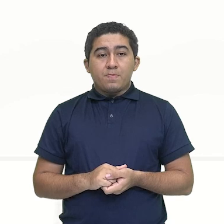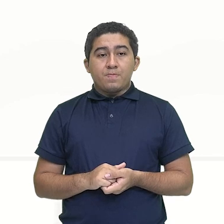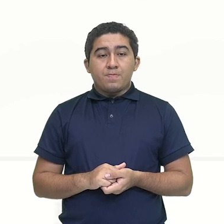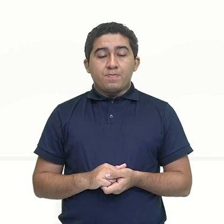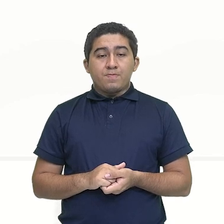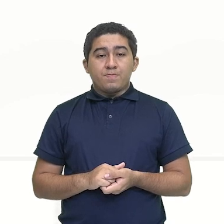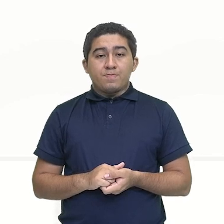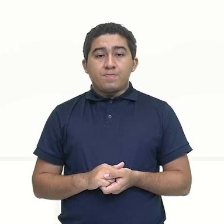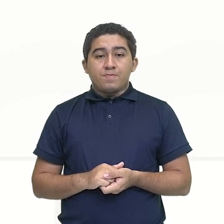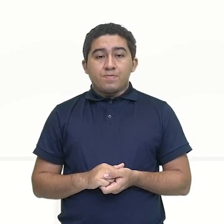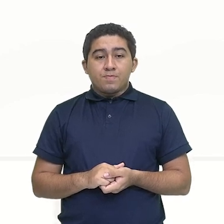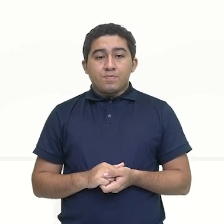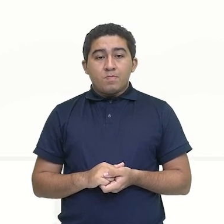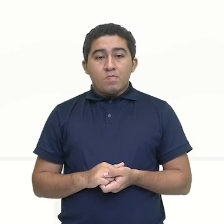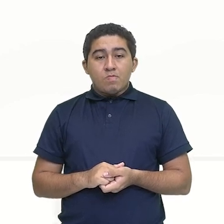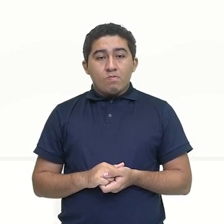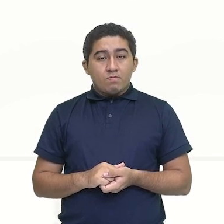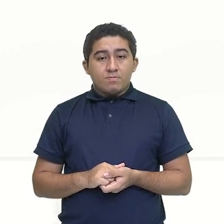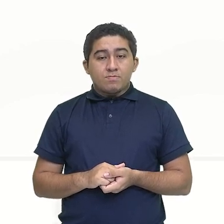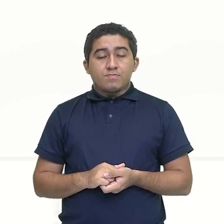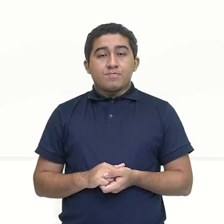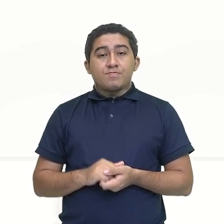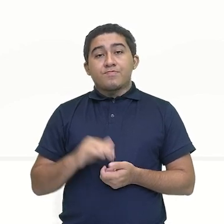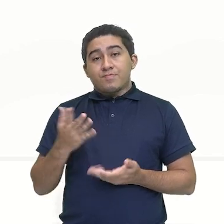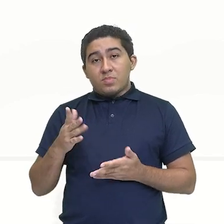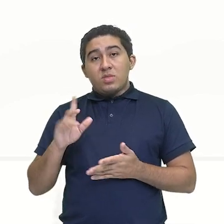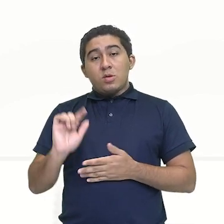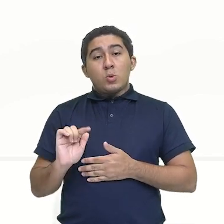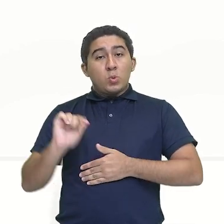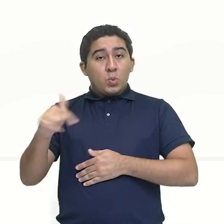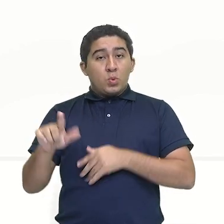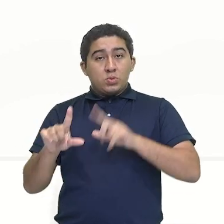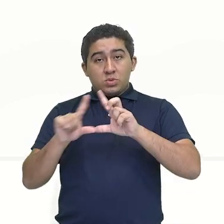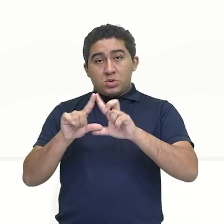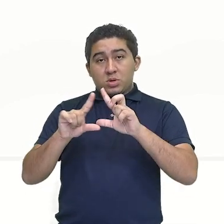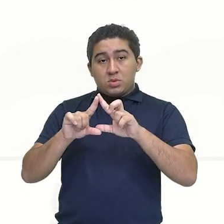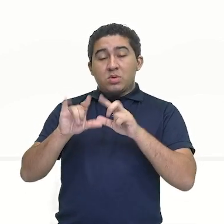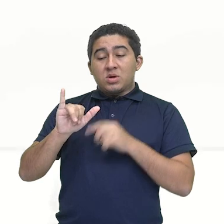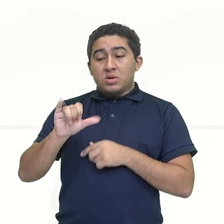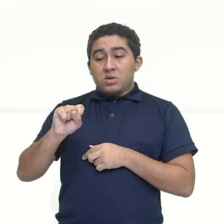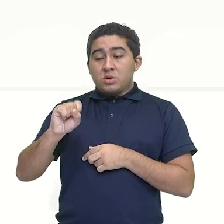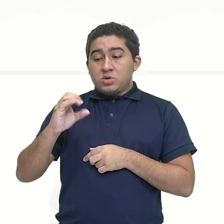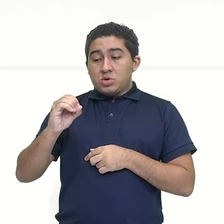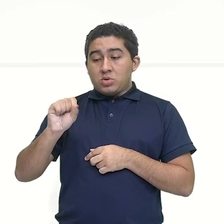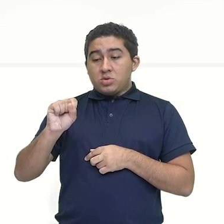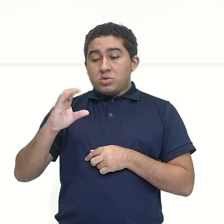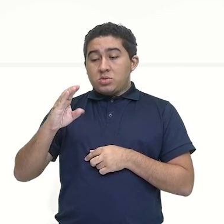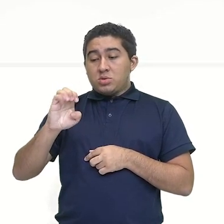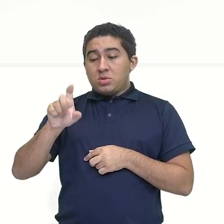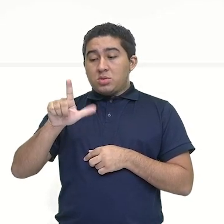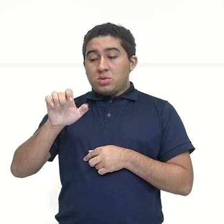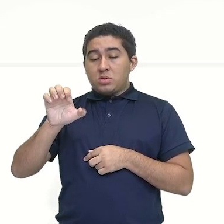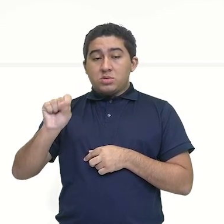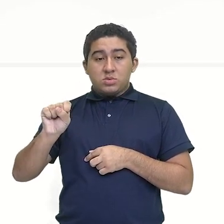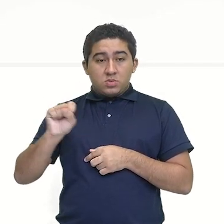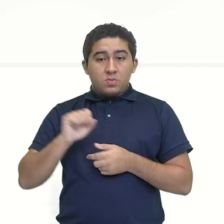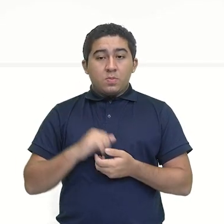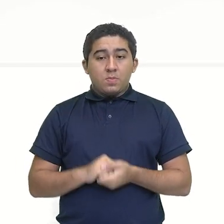centímetros. E aí essa questão fala que o triângulo isósceles, que é o outro triângulo aí em questão,